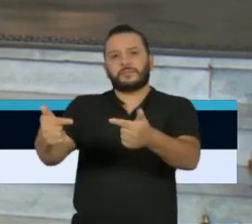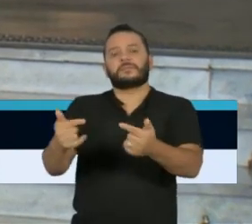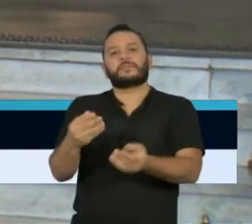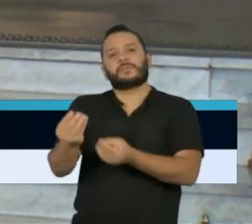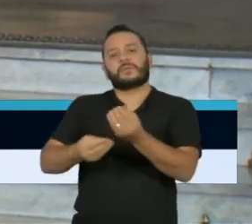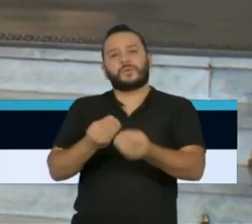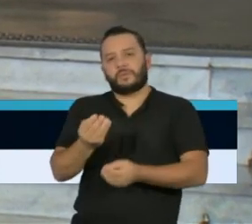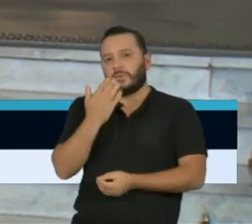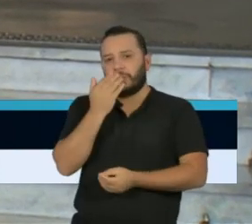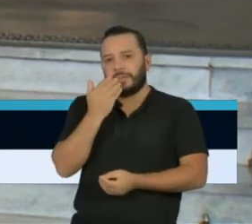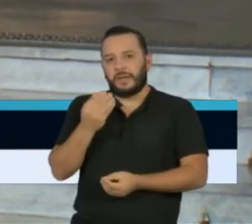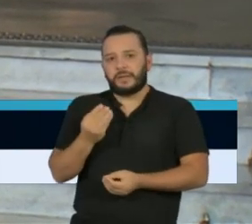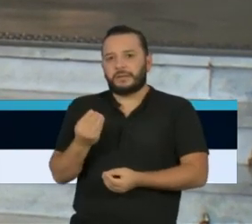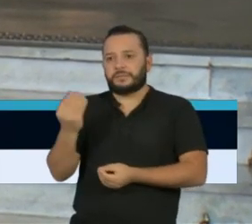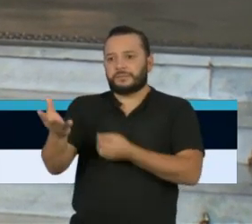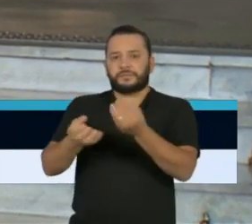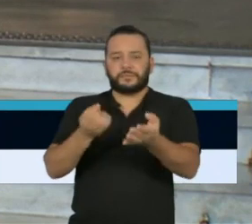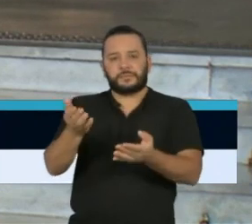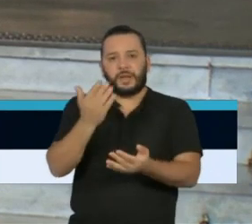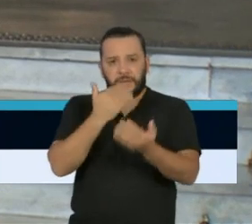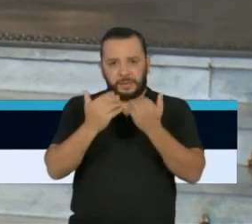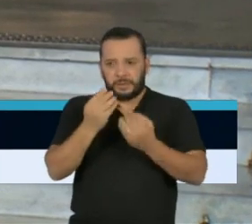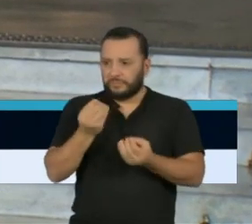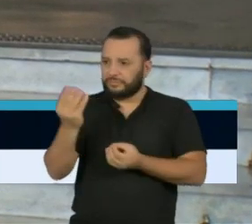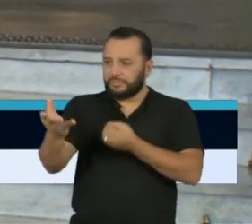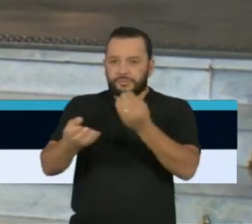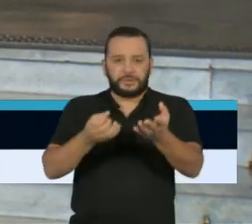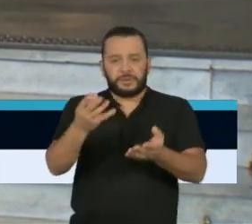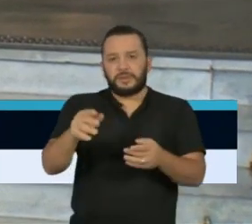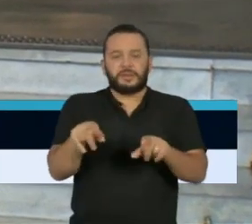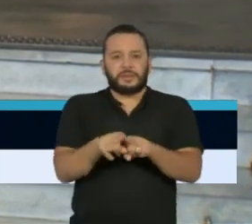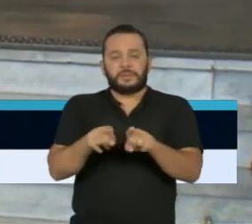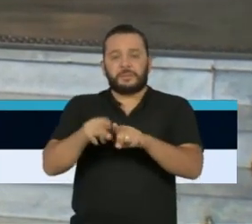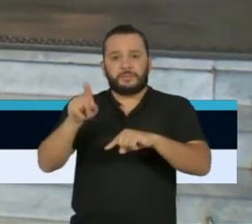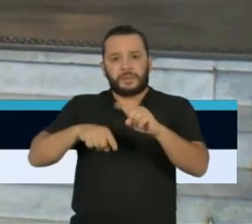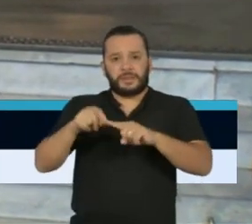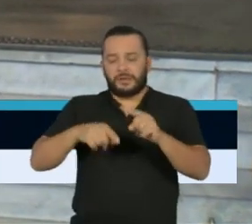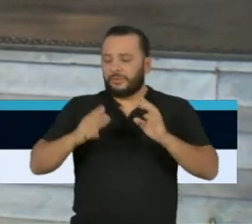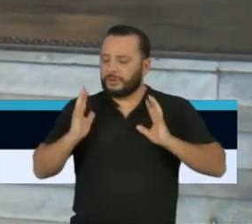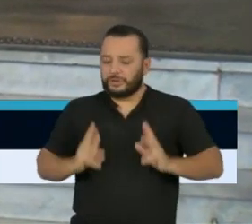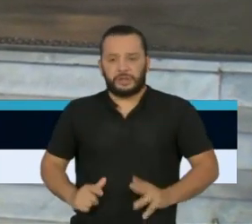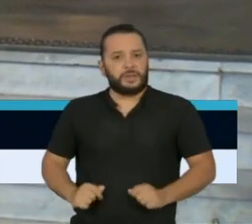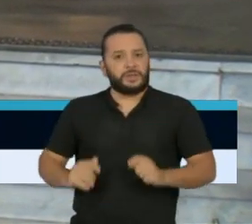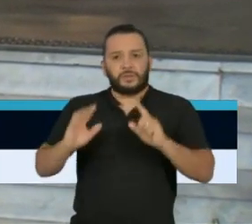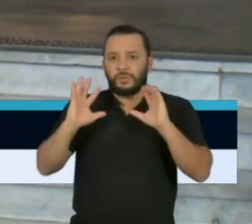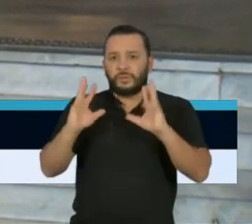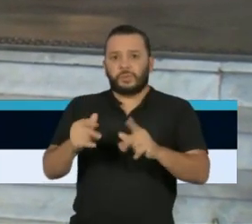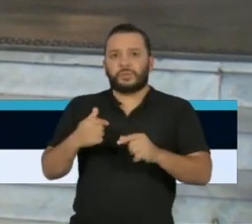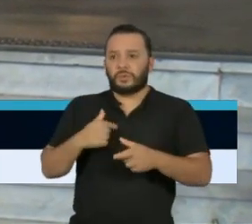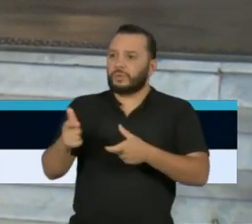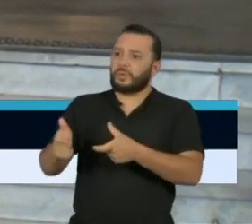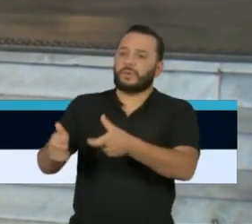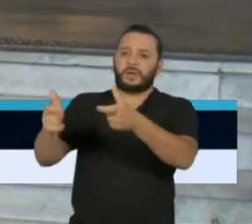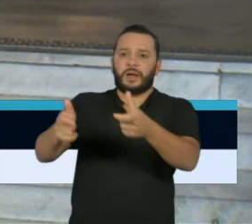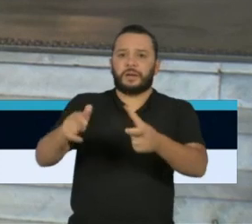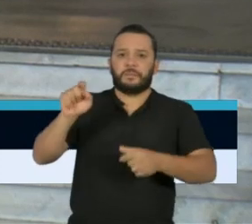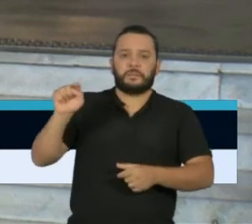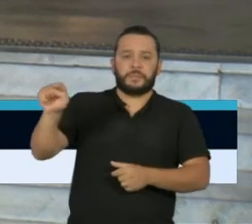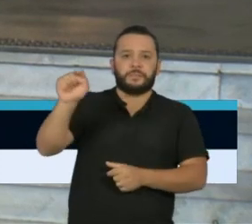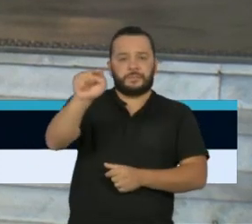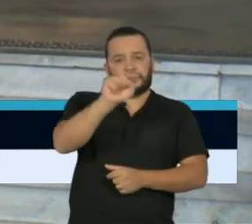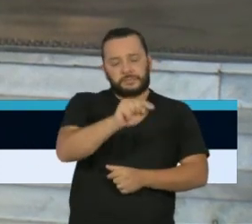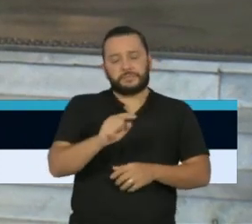cestas básicas, distribuição de alimentação, distribuição de kits de higiene, são nesses locais. Agora, é claro que também que